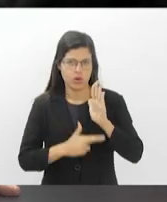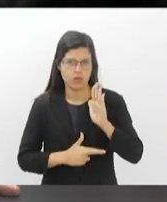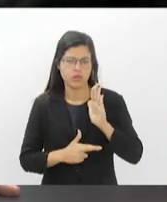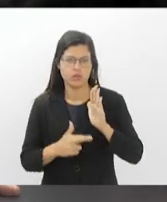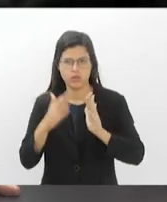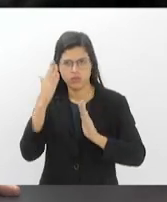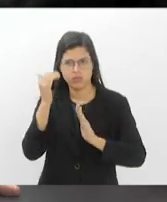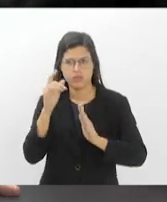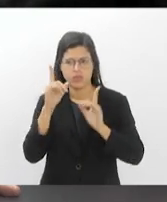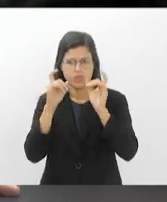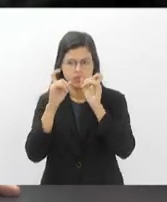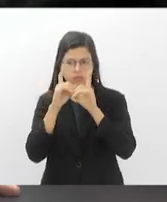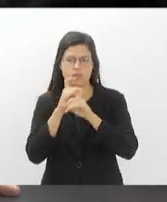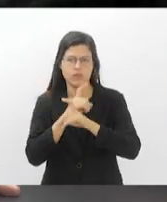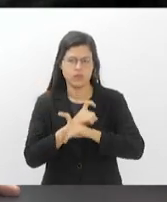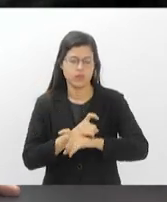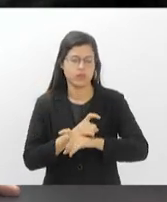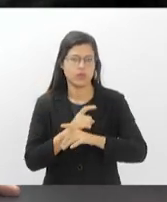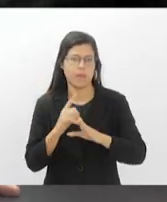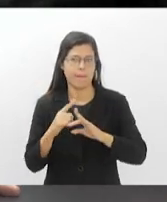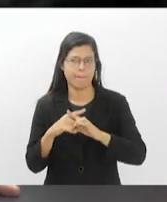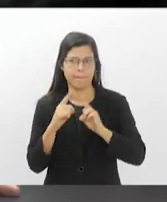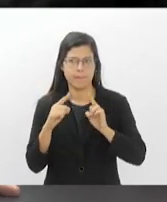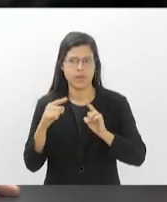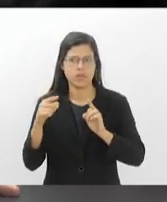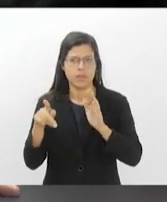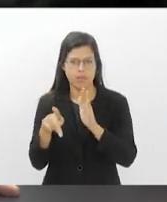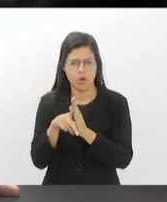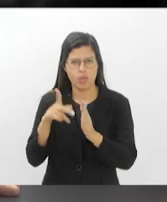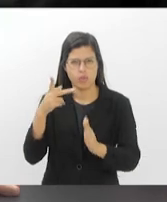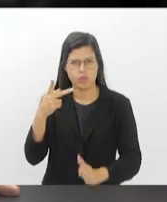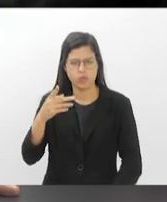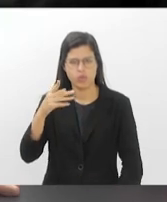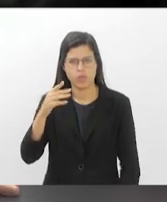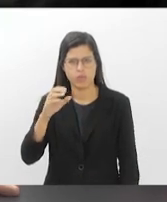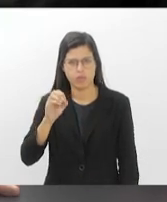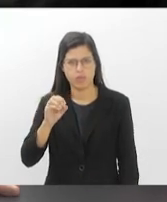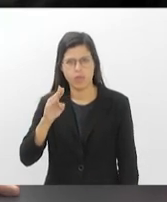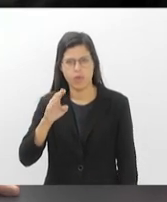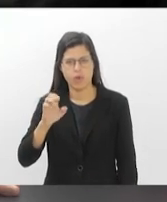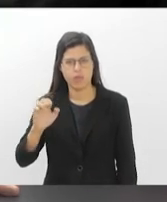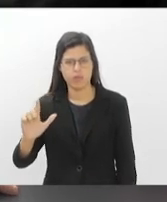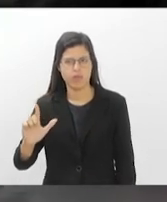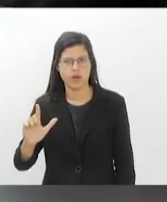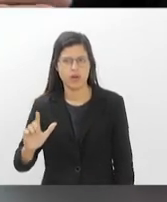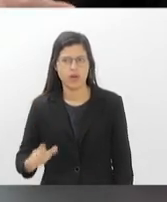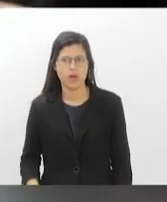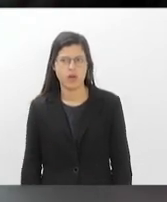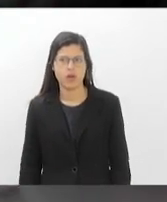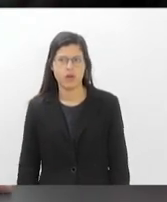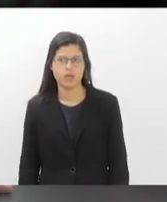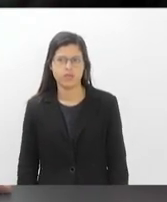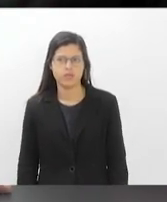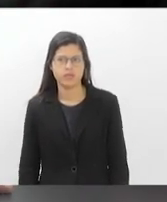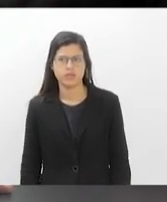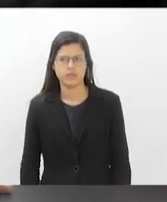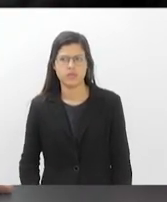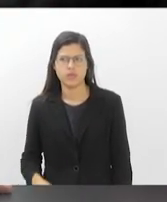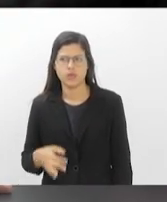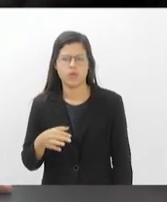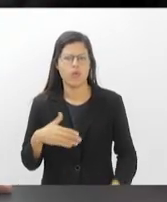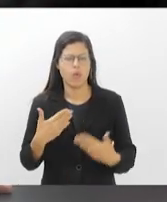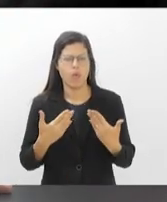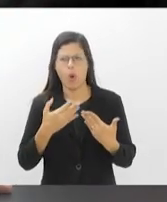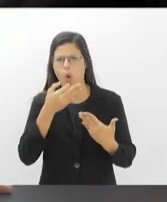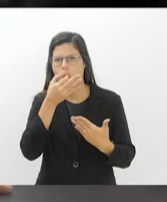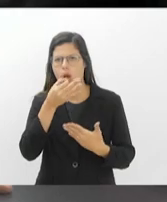mas é do Poubel o projeto de lei. Poubel, relatoria do Vamos aí. Qual era o argumento da inconstitucionalidade,